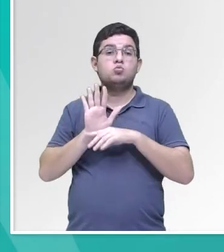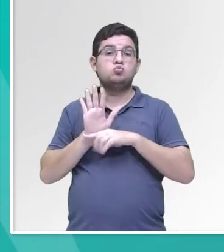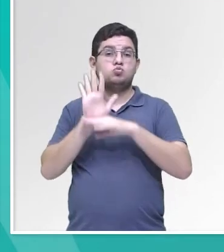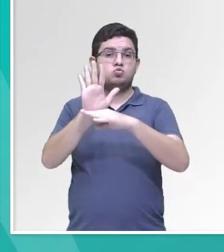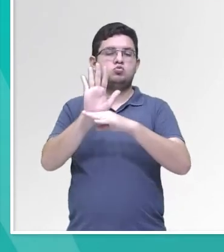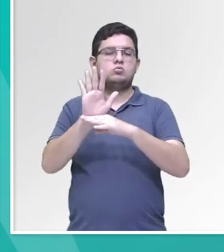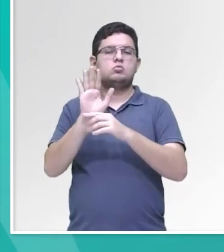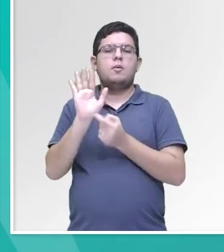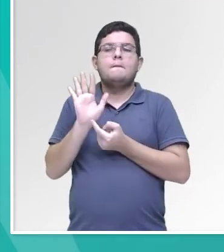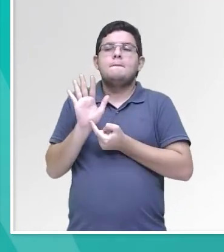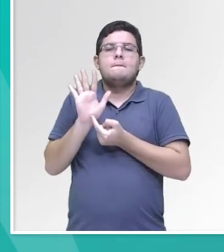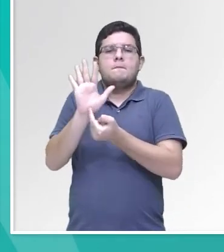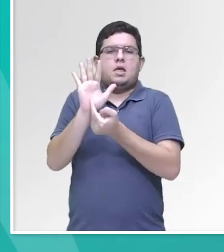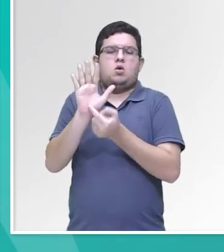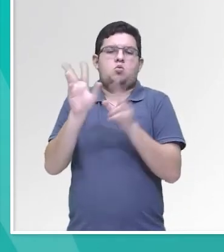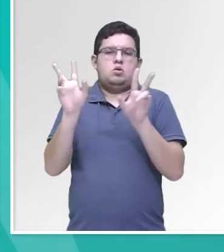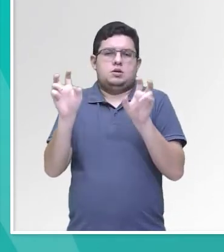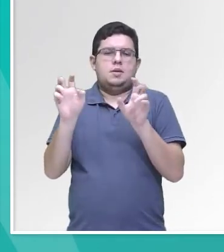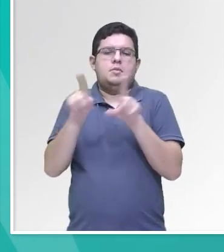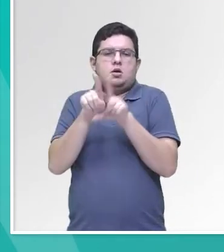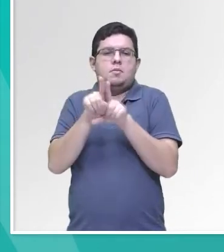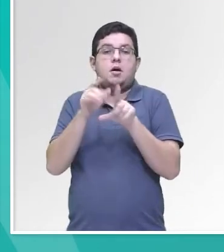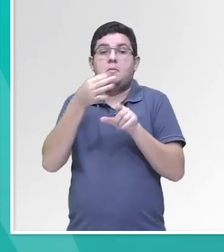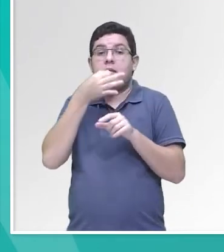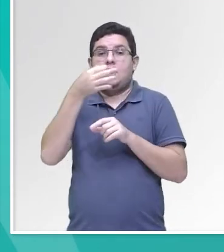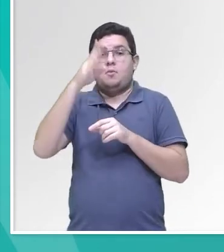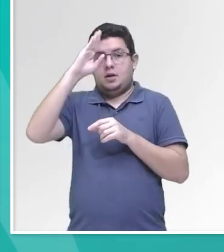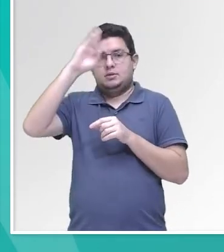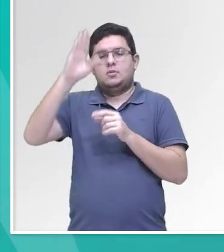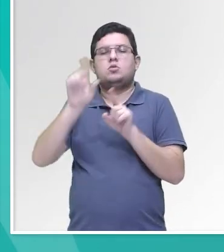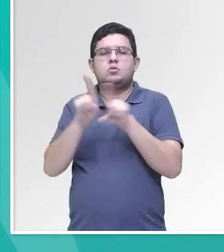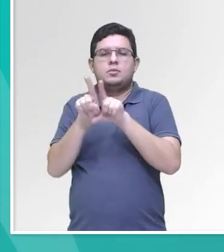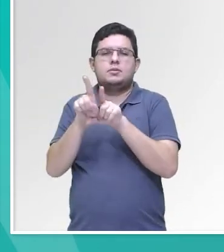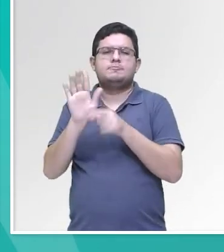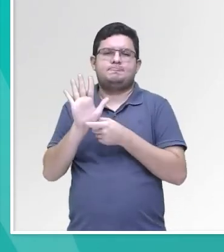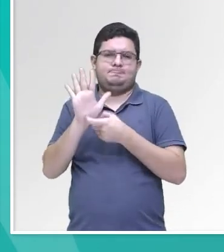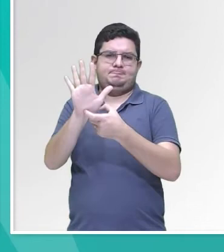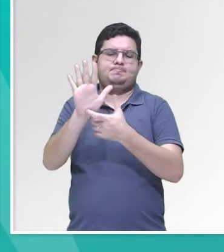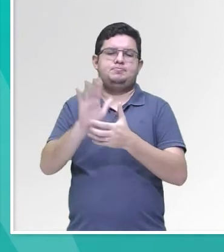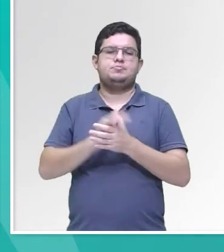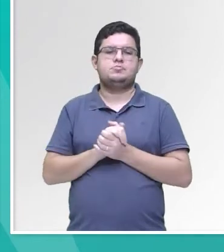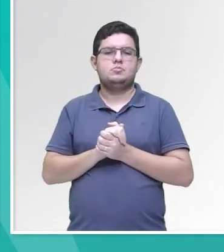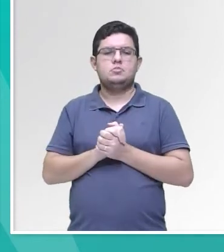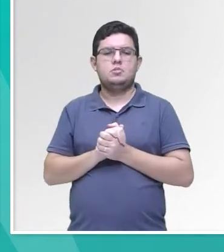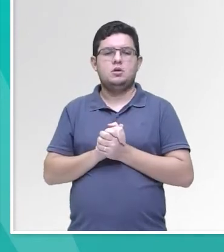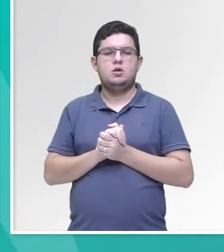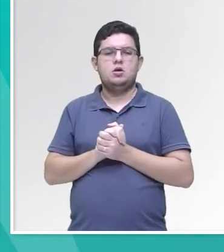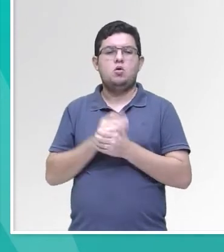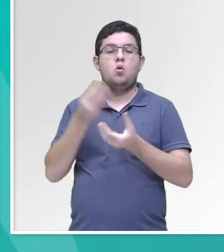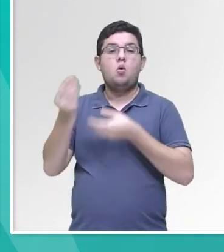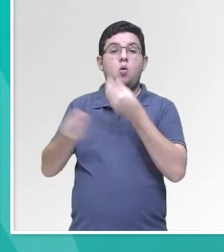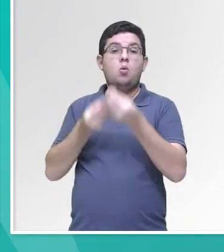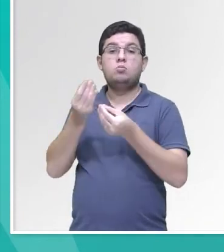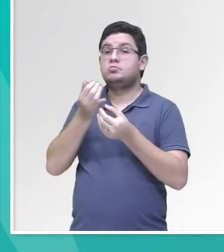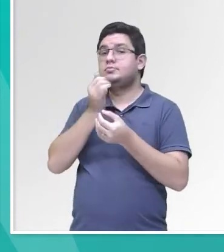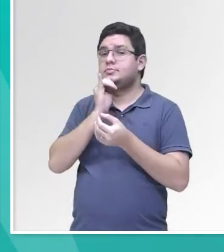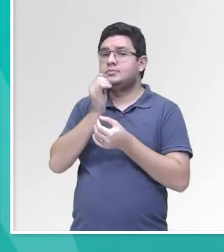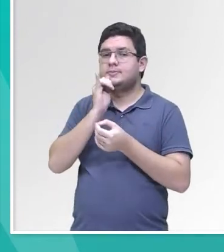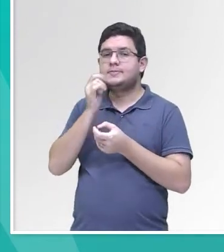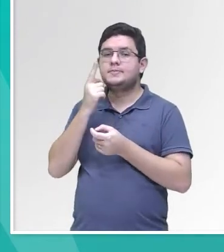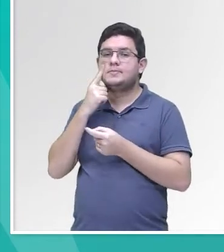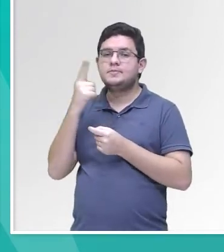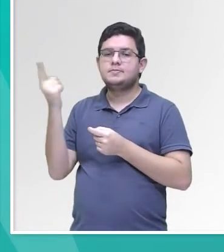seu ponto de vista, a sua opinião sobre o tema, ok? Vamos ver como é que foi que o nosso texto exemplo fez a